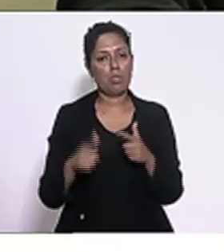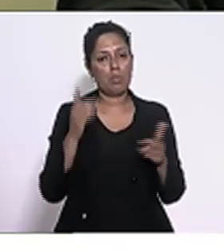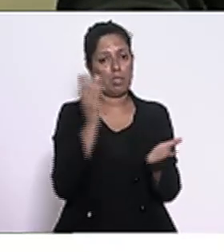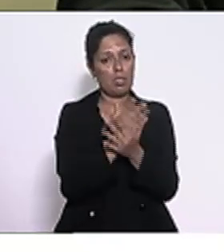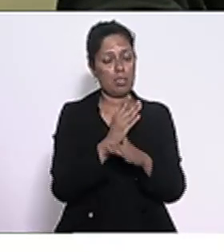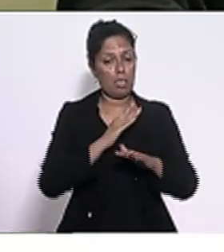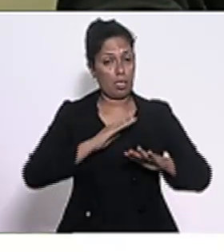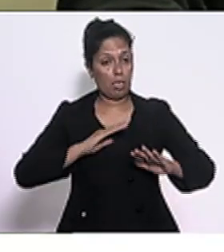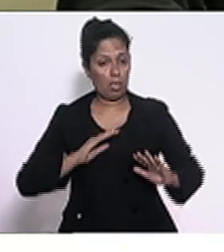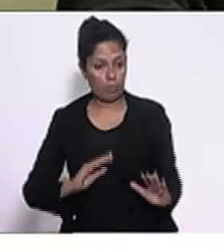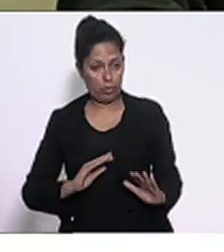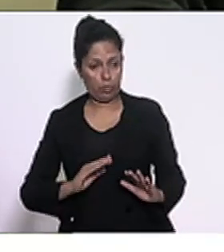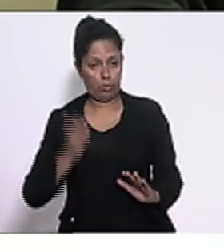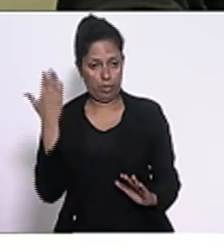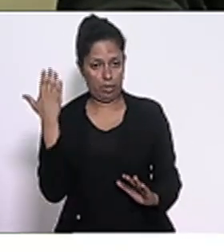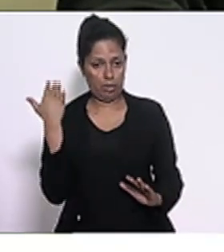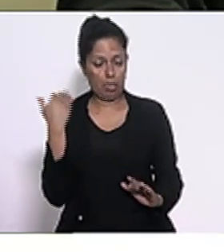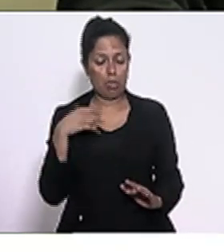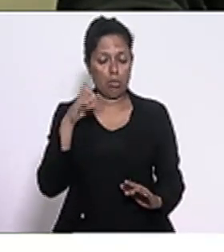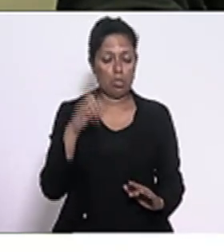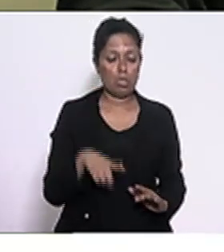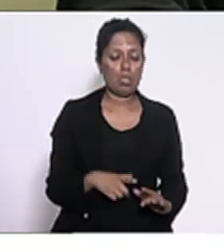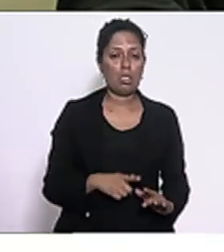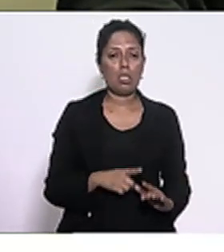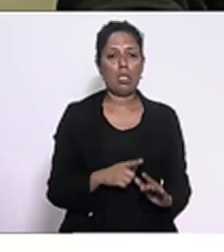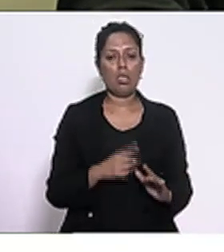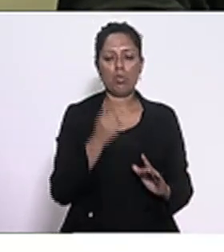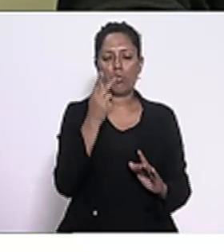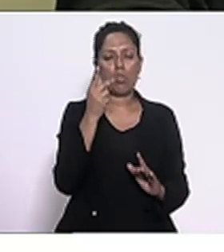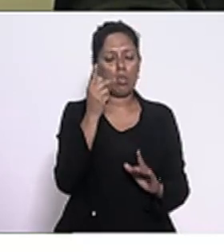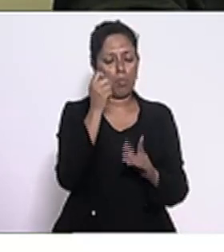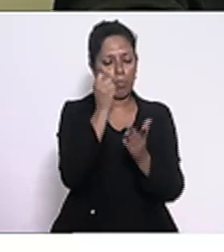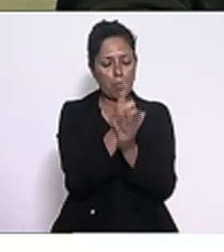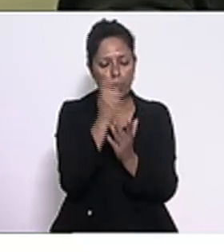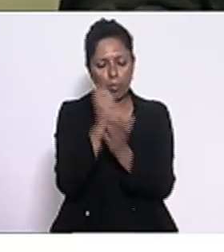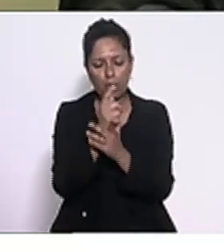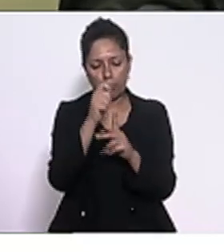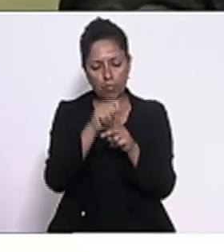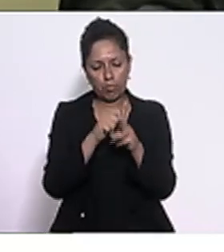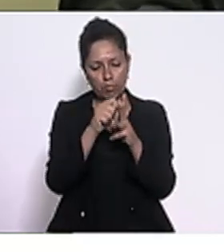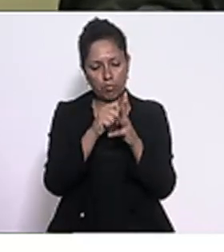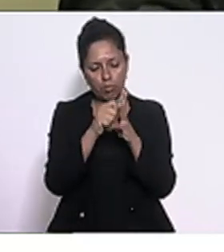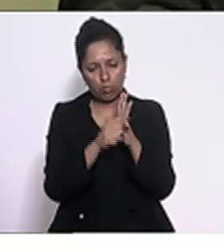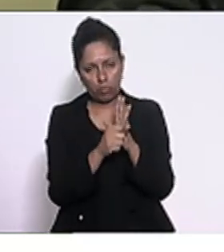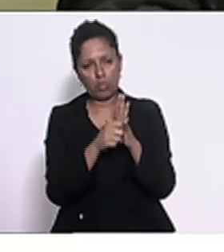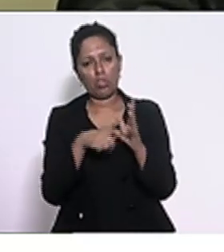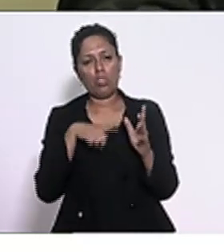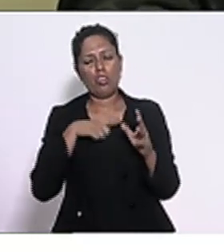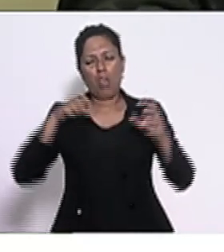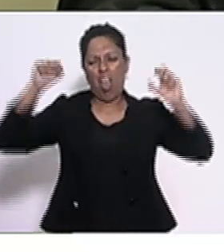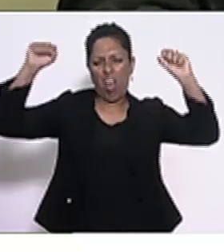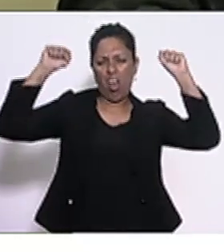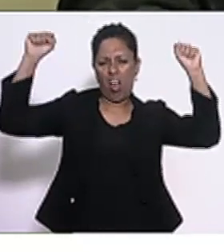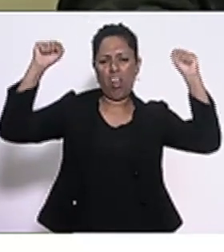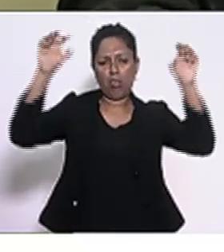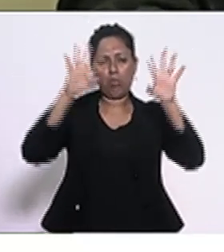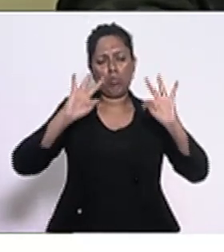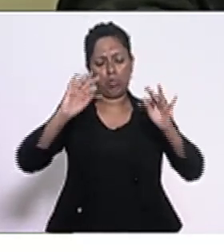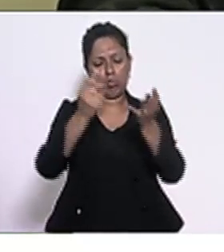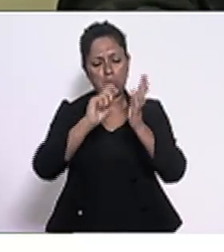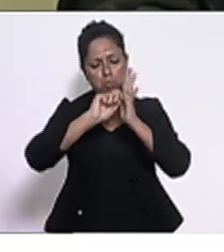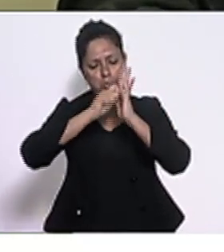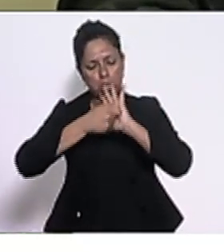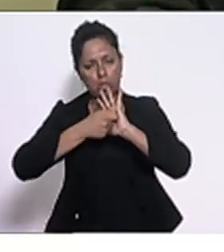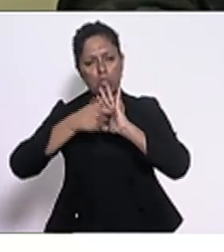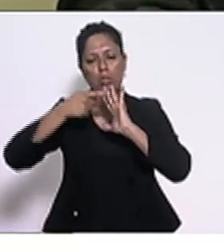tinha no Proderj, que era o plano de cargos e salários. Havia uma greve no Proderj,